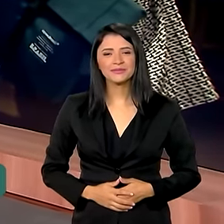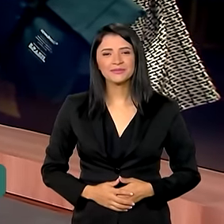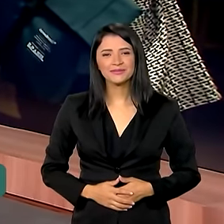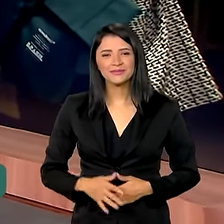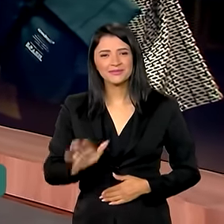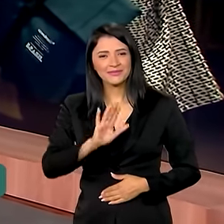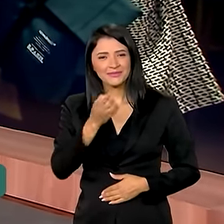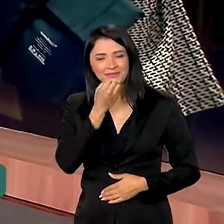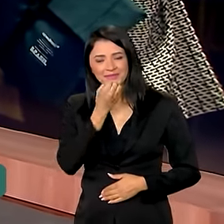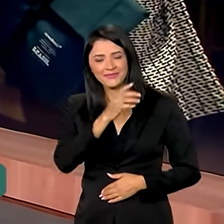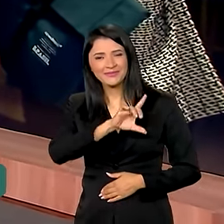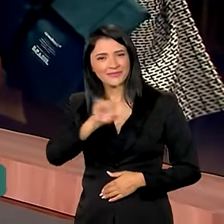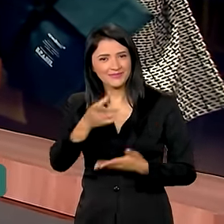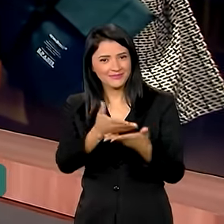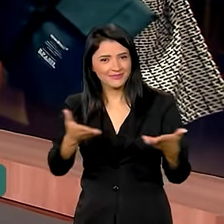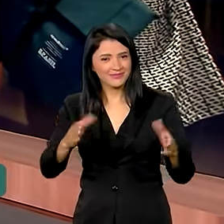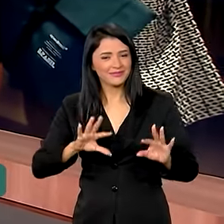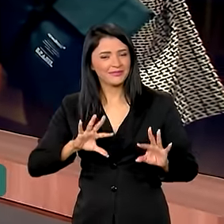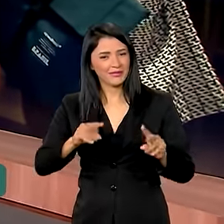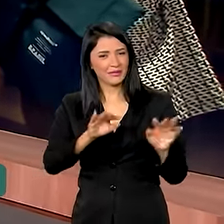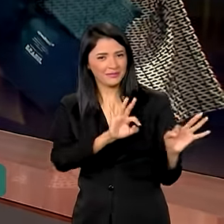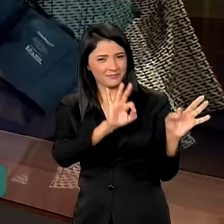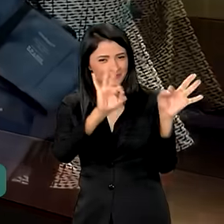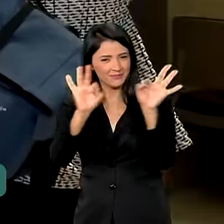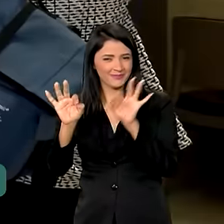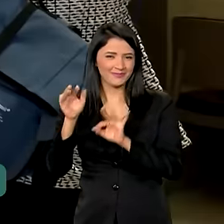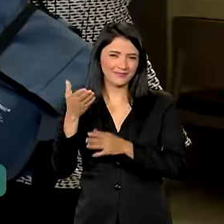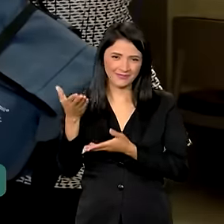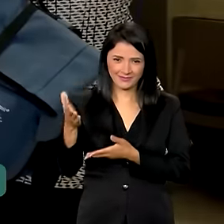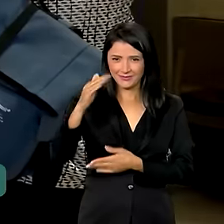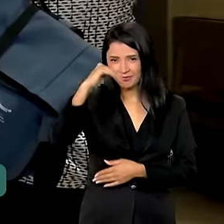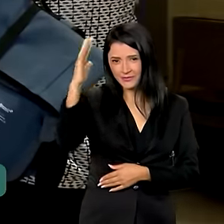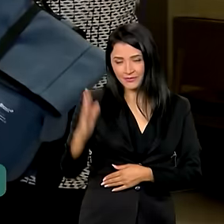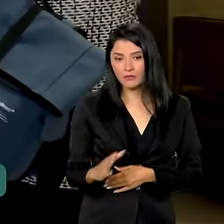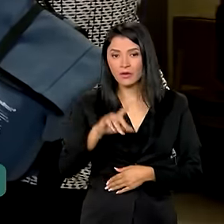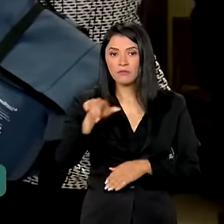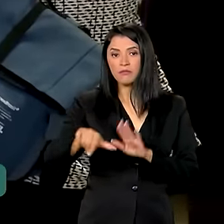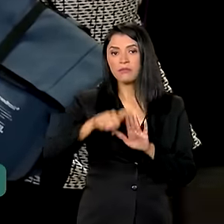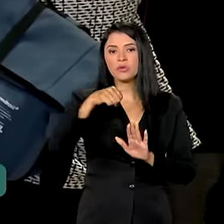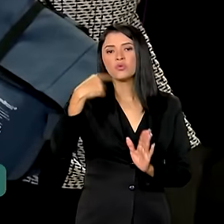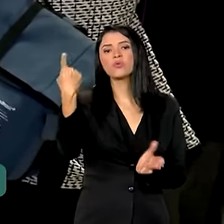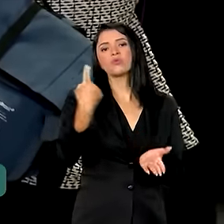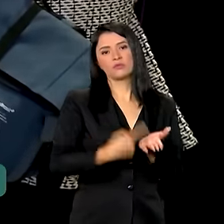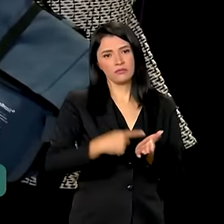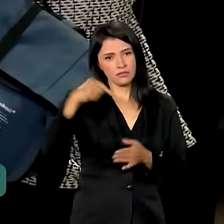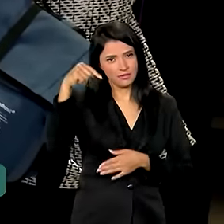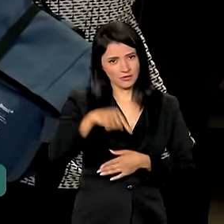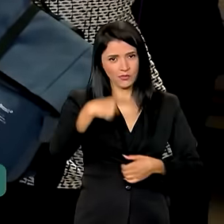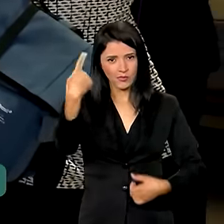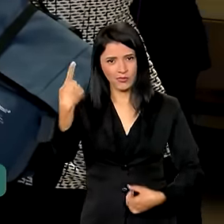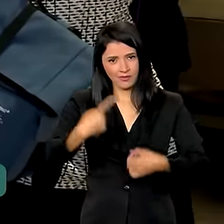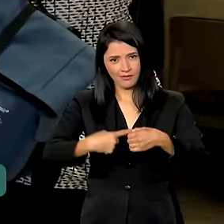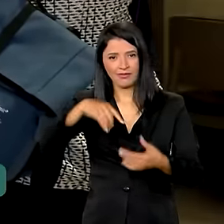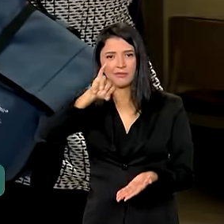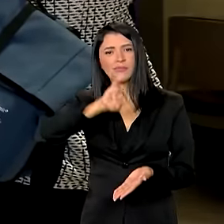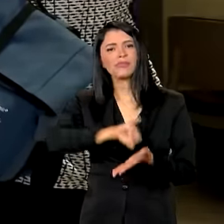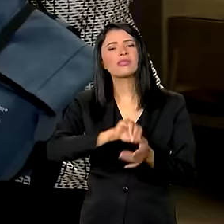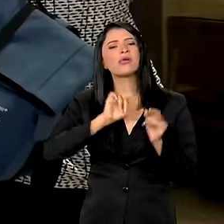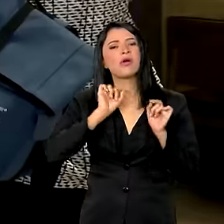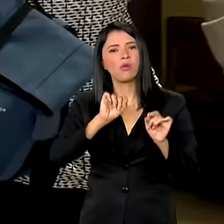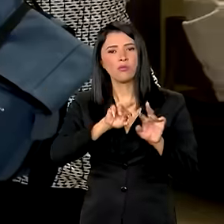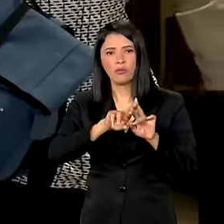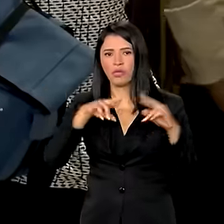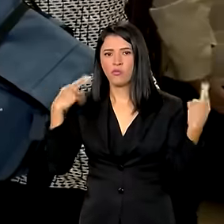Olá, Vanessa, bom dia a todos que nos acompanham aí no Brasil. Bom, o primeiro compromisso do presidente Lula aqui em Santa Cruz de la Sierra é uma